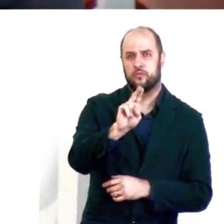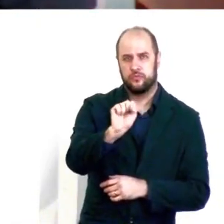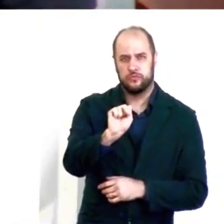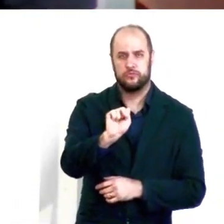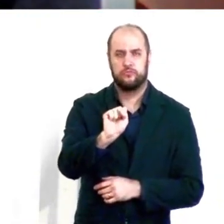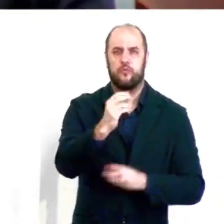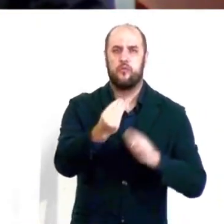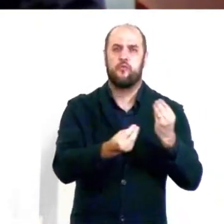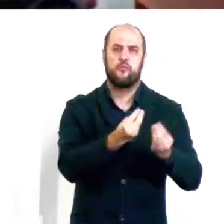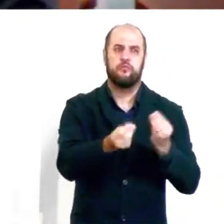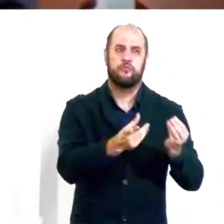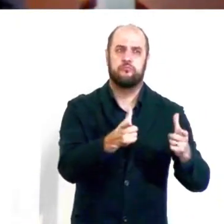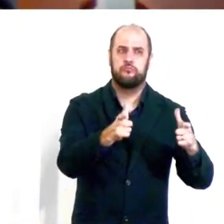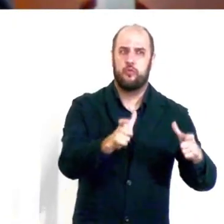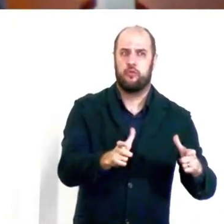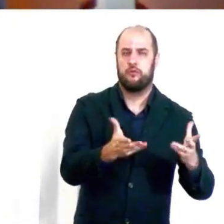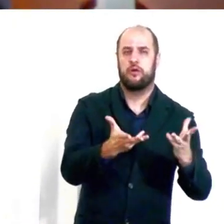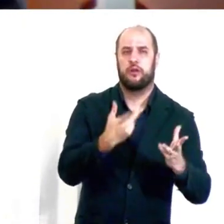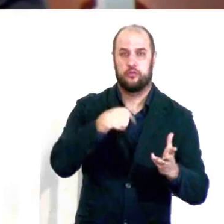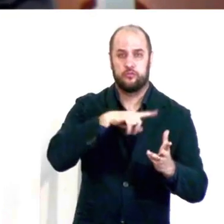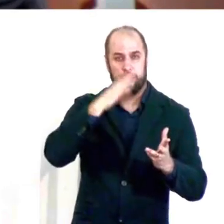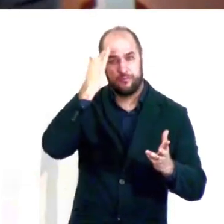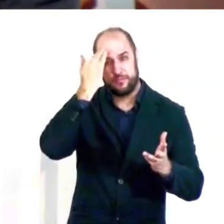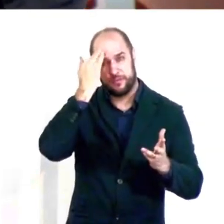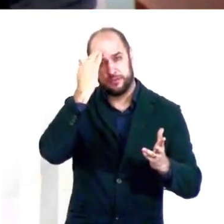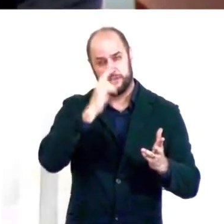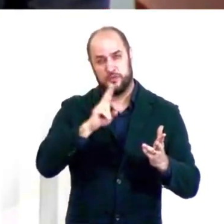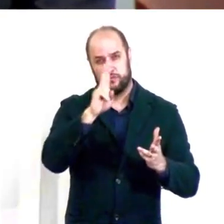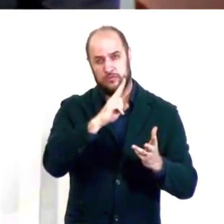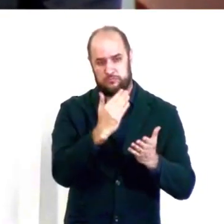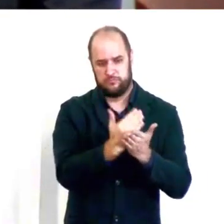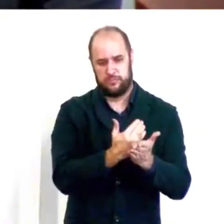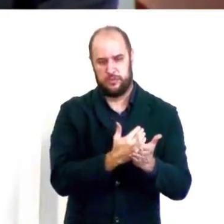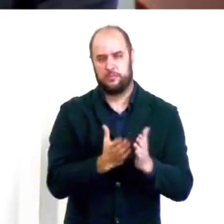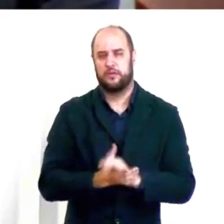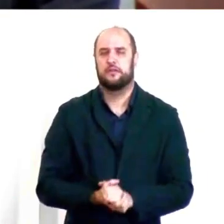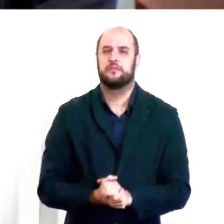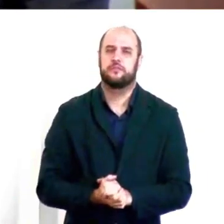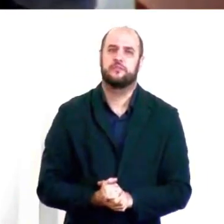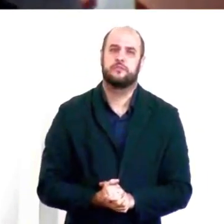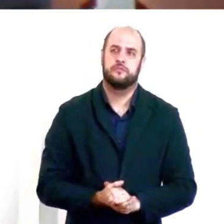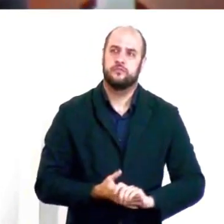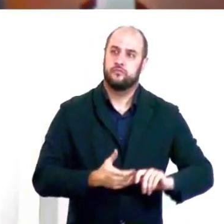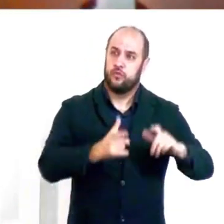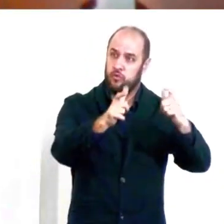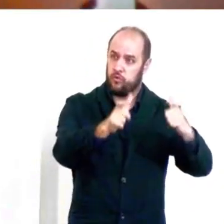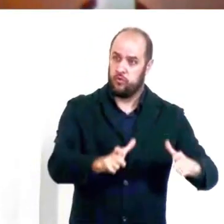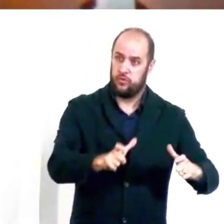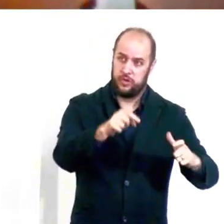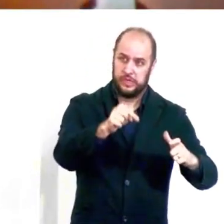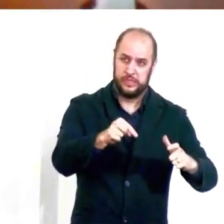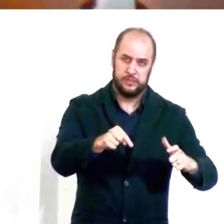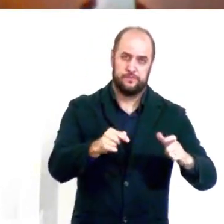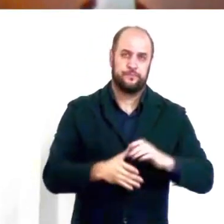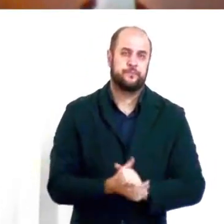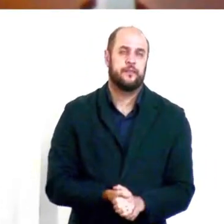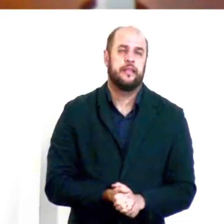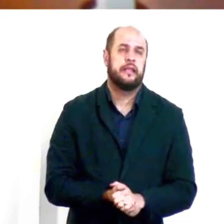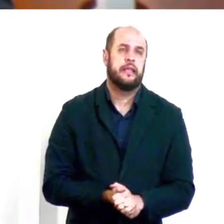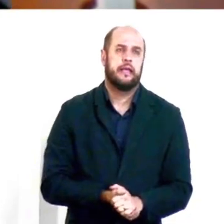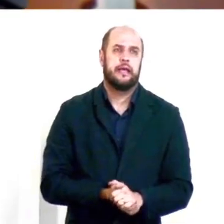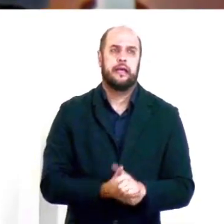tudo e então aplicarmos essa primeira parte. Ur dos Caldeus, queridos, é uma região em